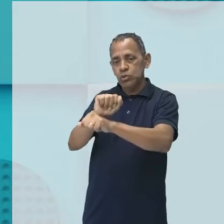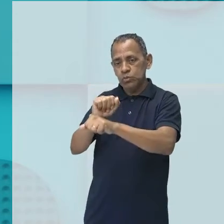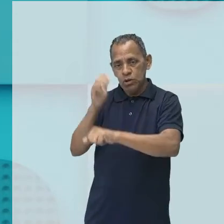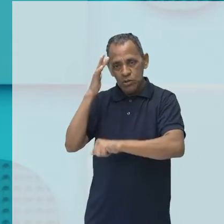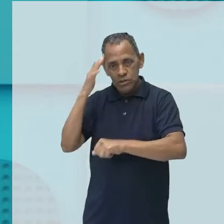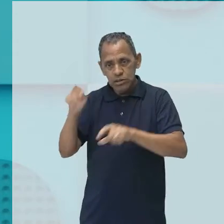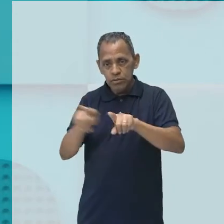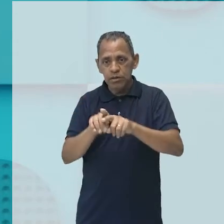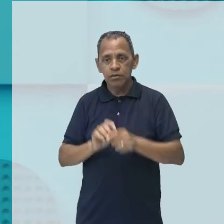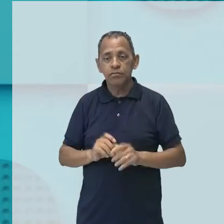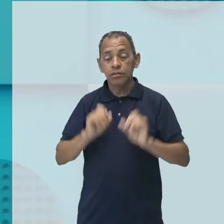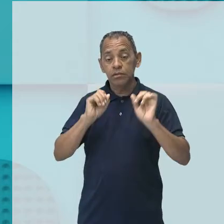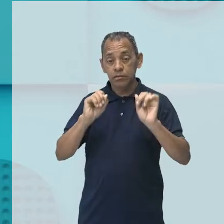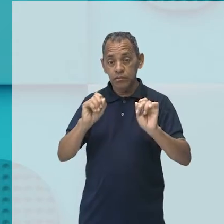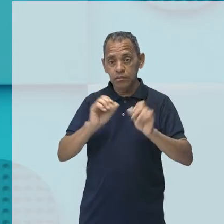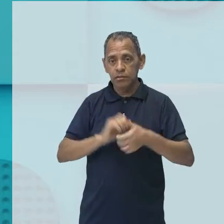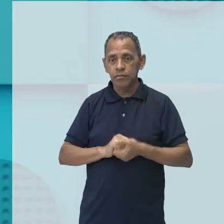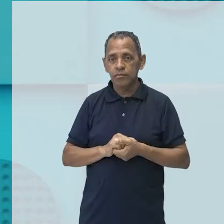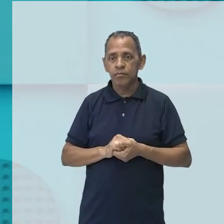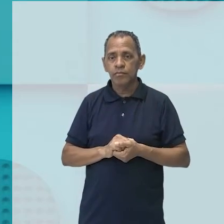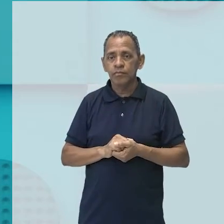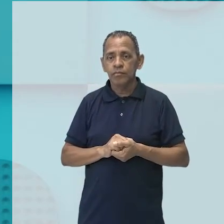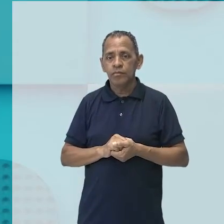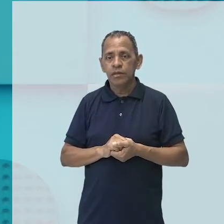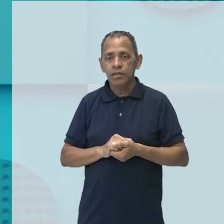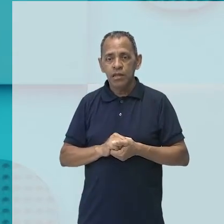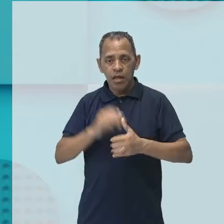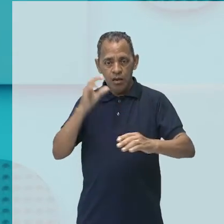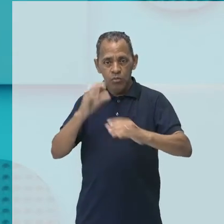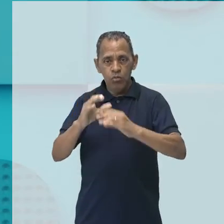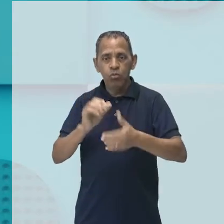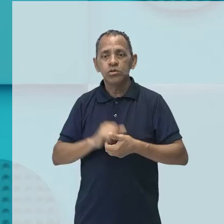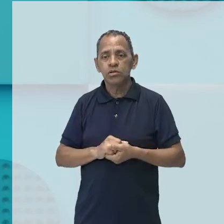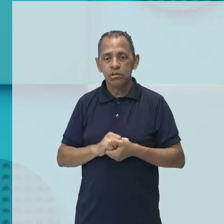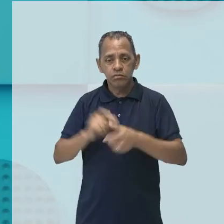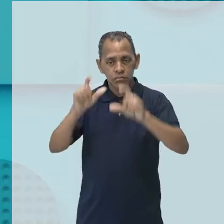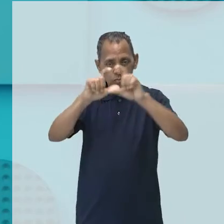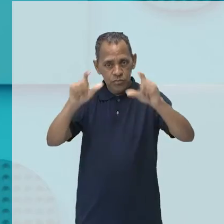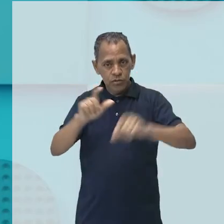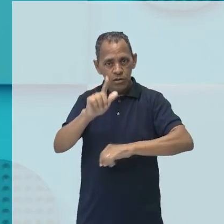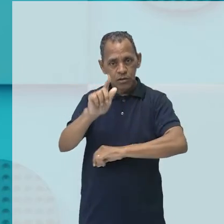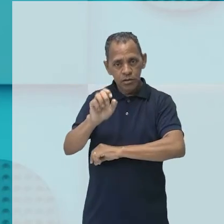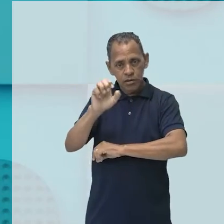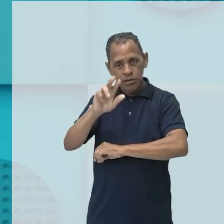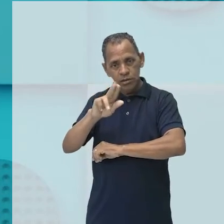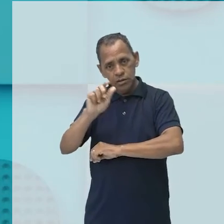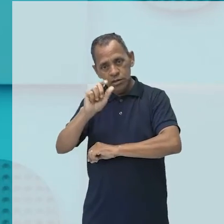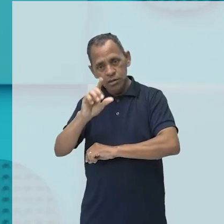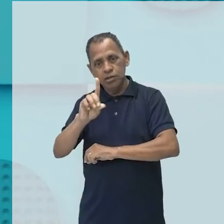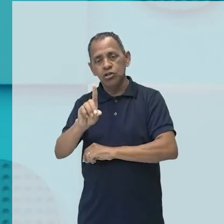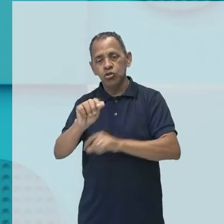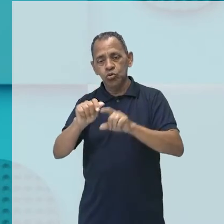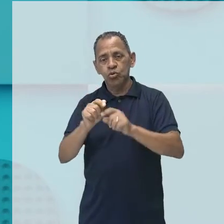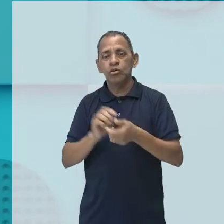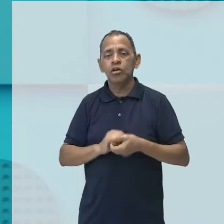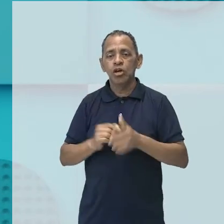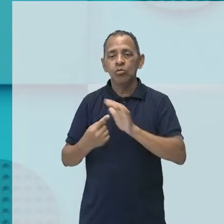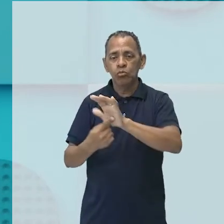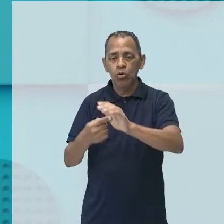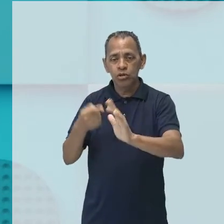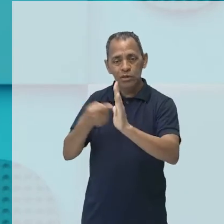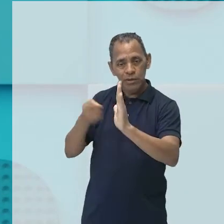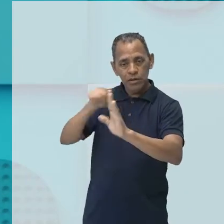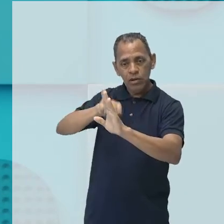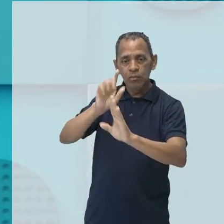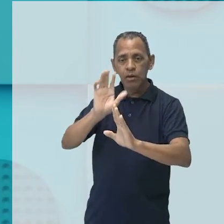Muito bem. Então, a música, para não dizer que não falei de Flores, de Geraldo Vandré, é justamente isso. Ele traz essa metáfora, mas